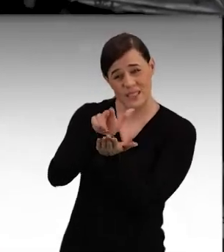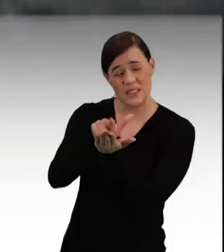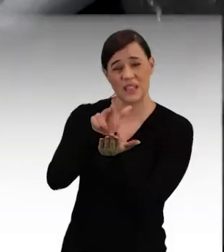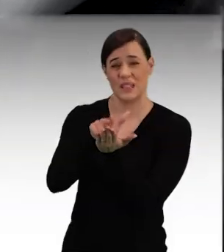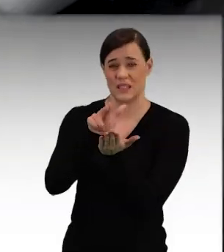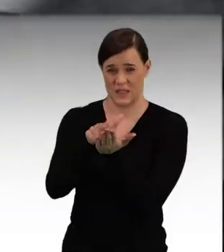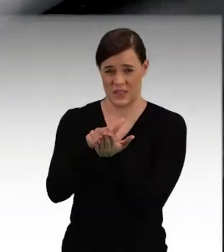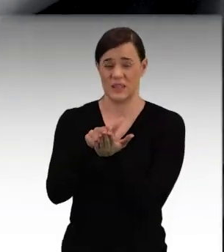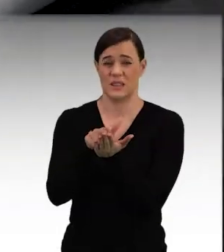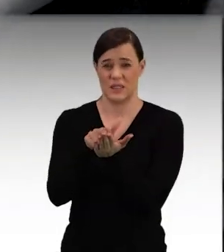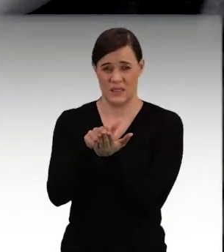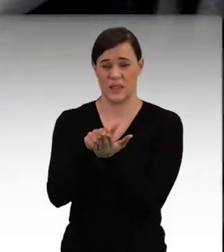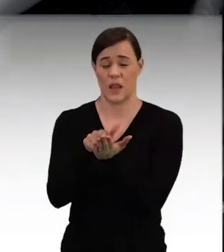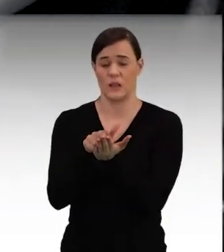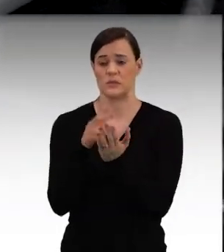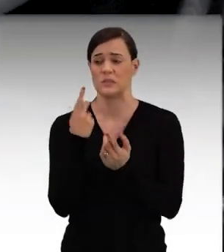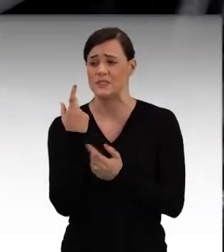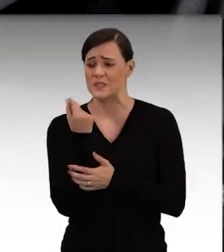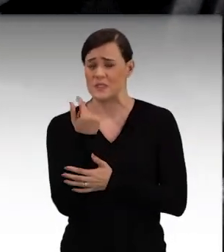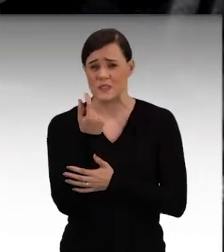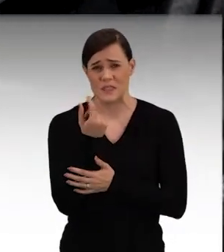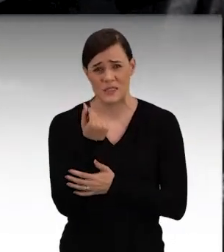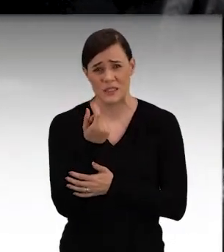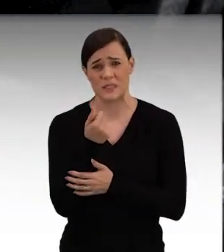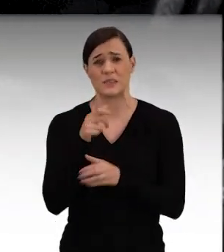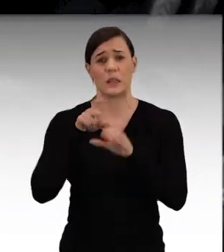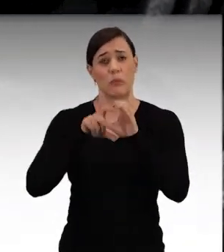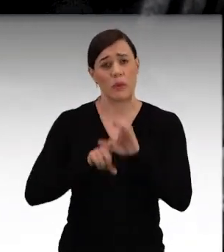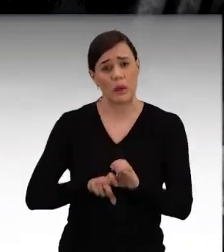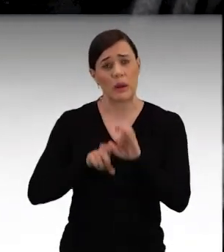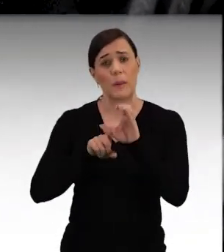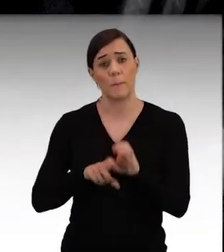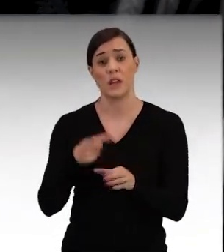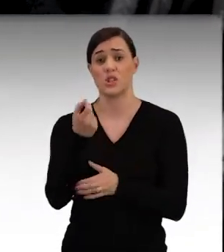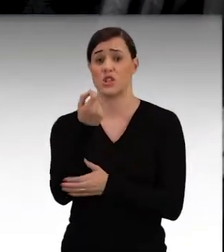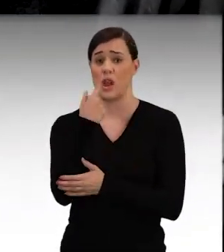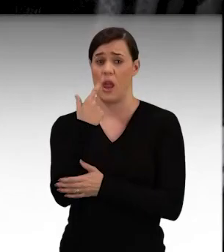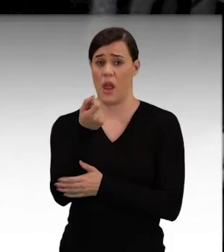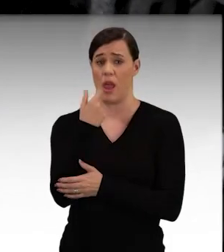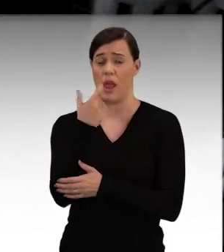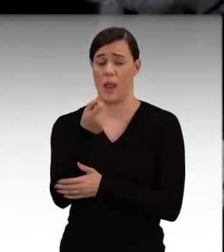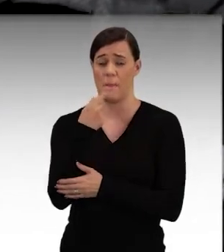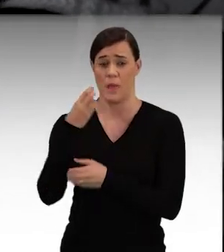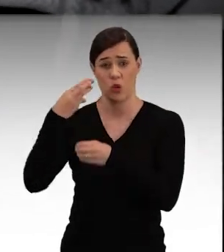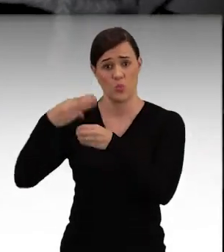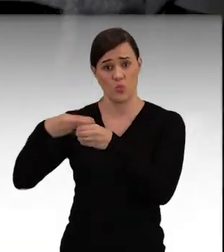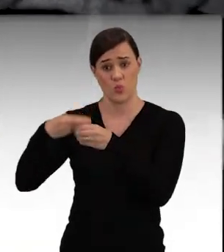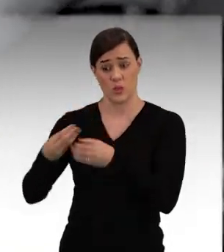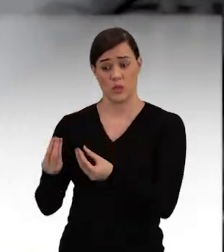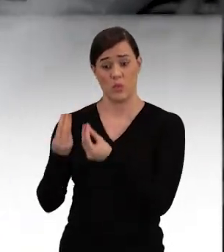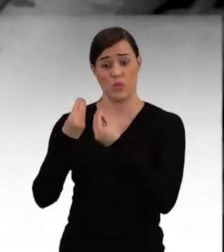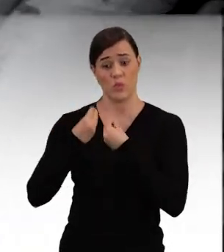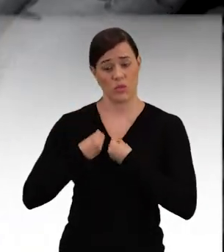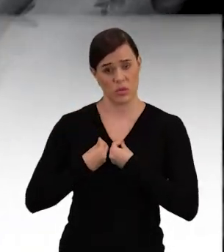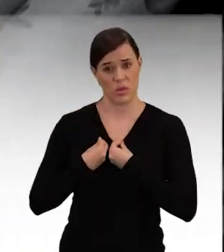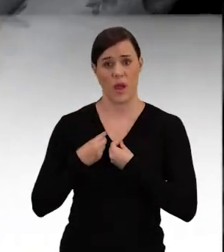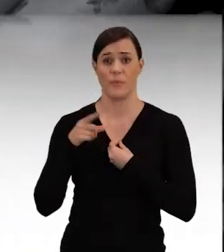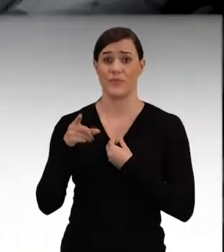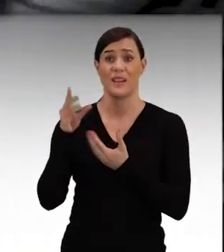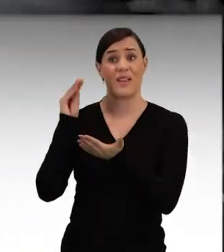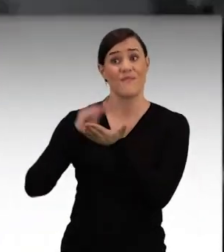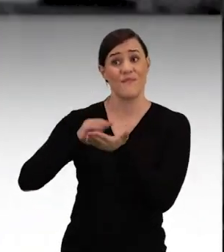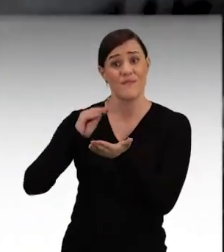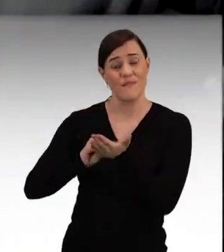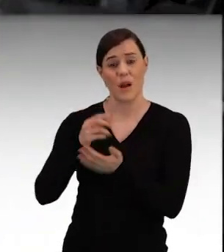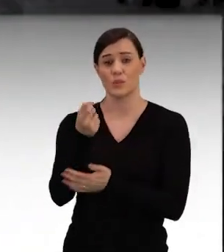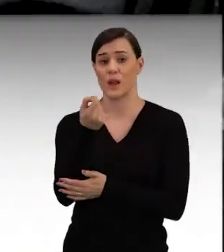acamado. Devido às condições financeiras, depende das medicações fornecidas pelo município. E com as constantes